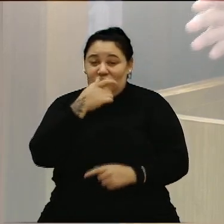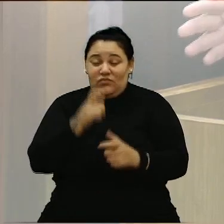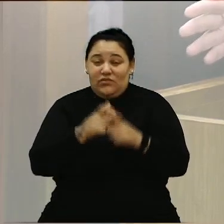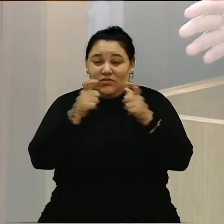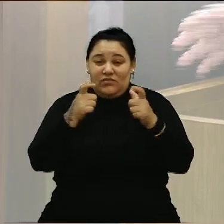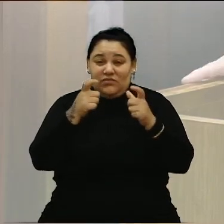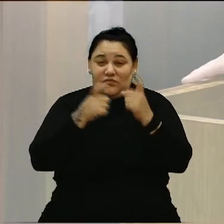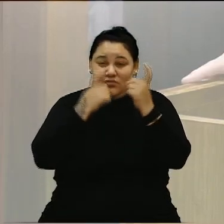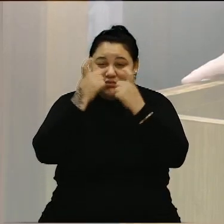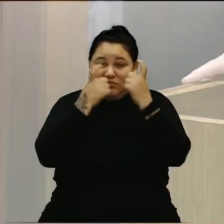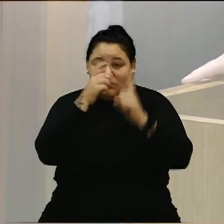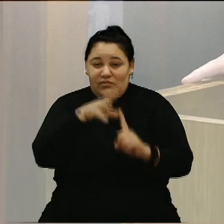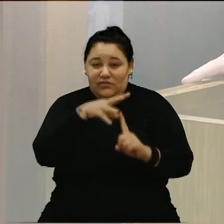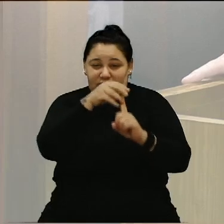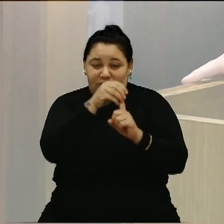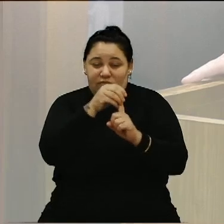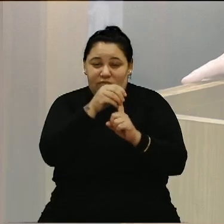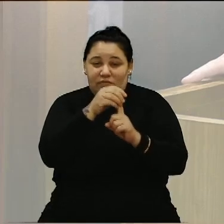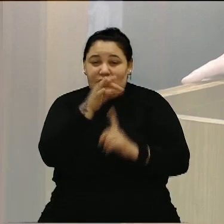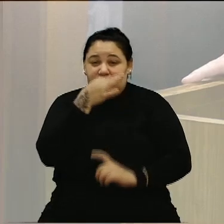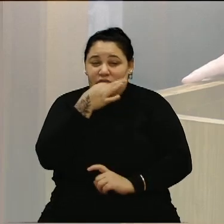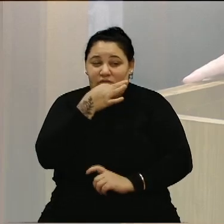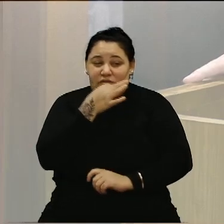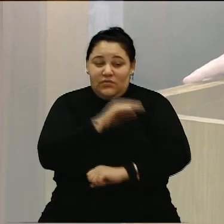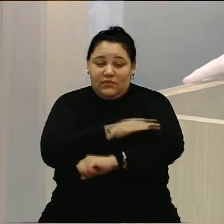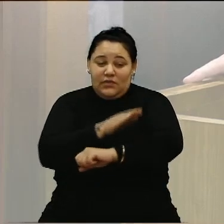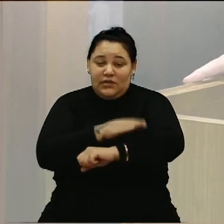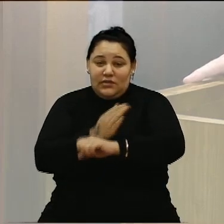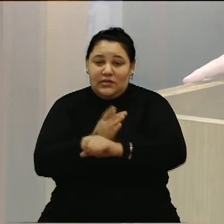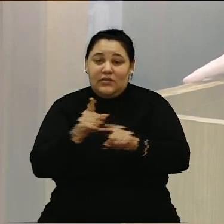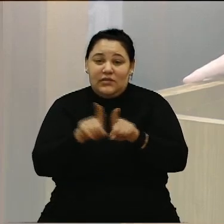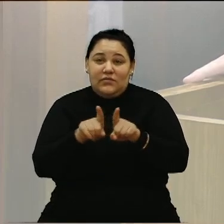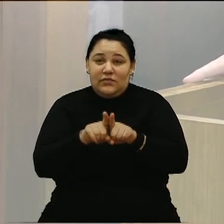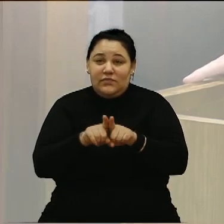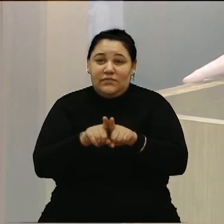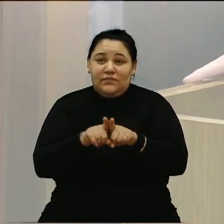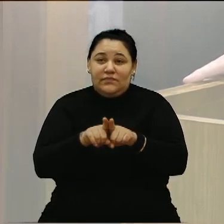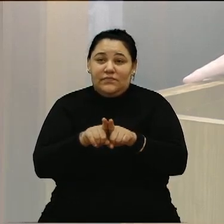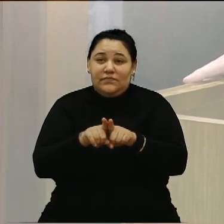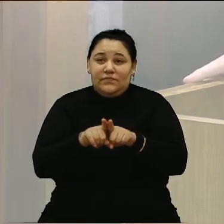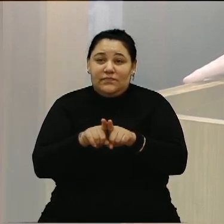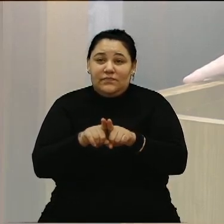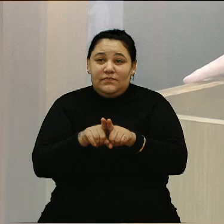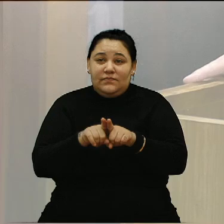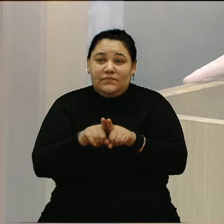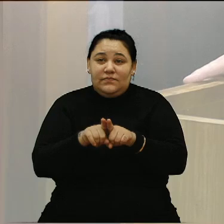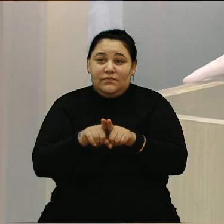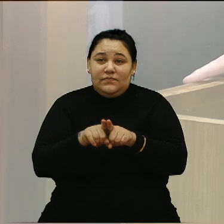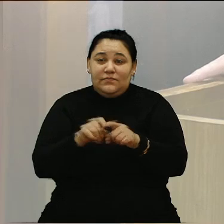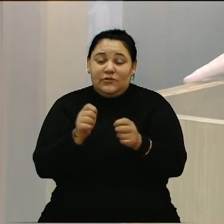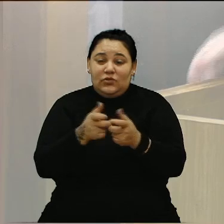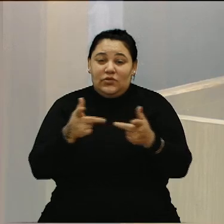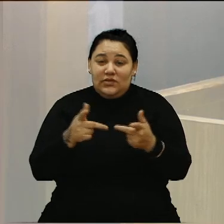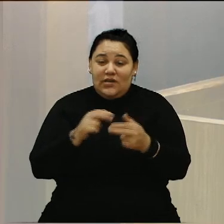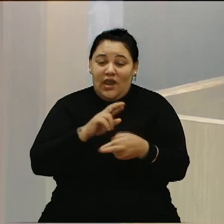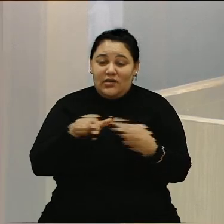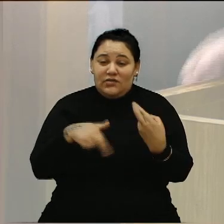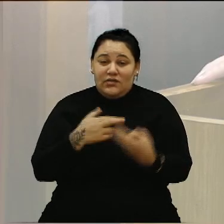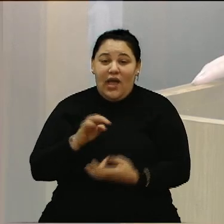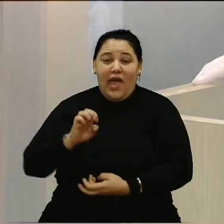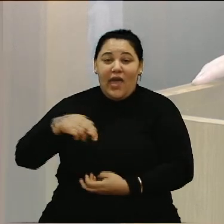para a Serra Gaúcha, a questão das encostas e da proteção